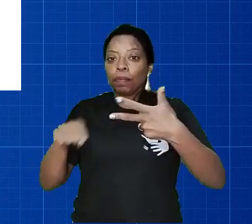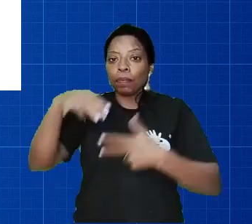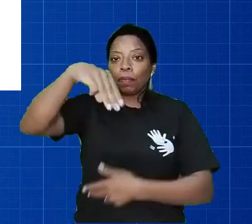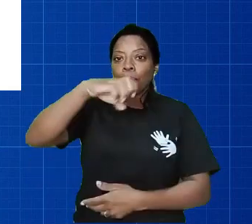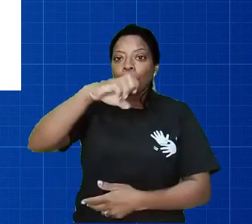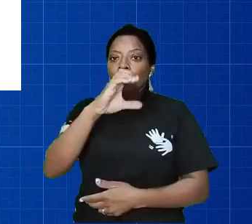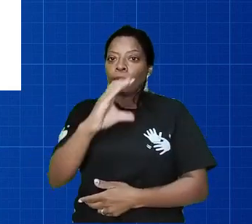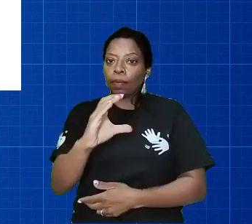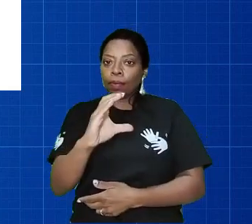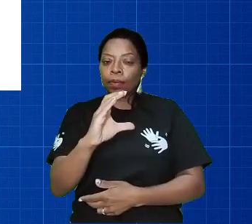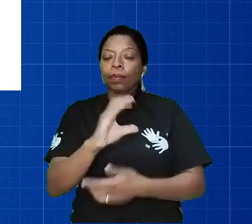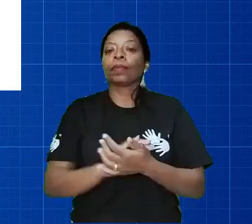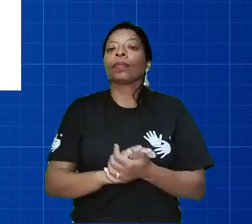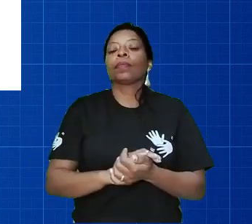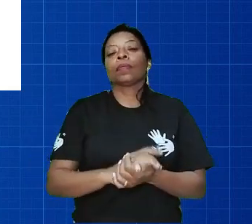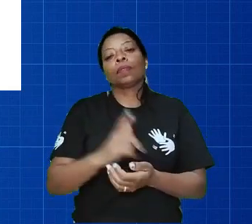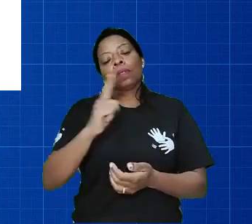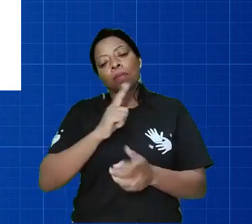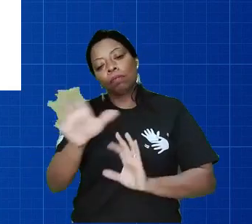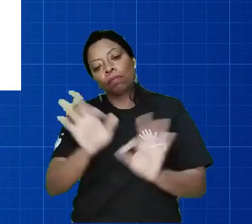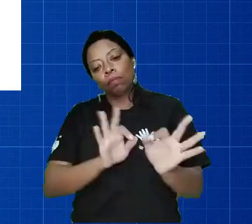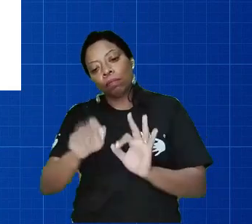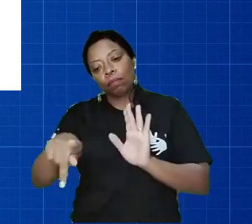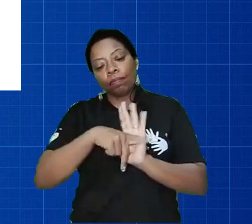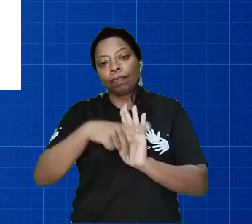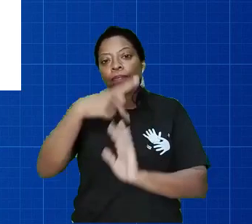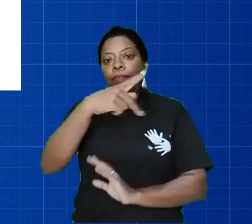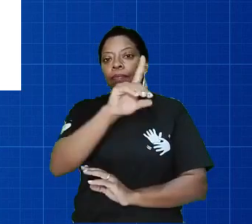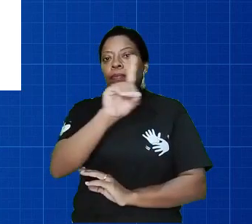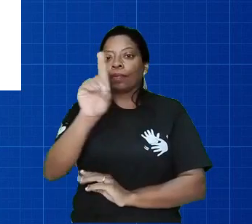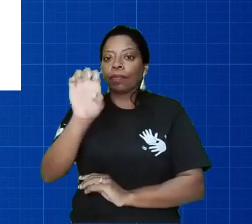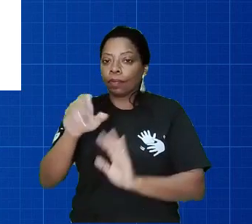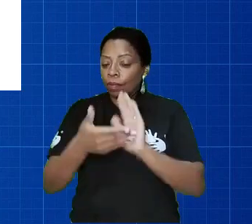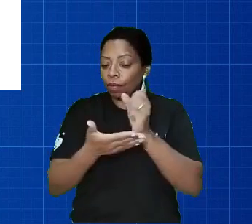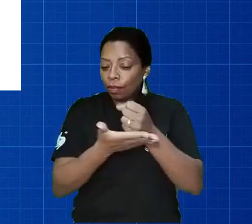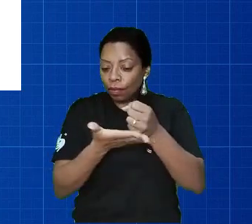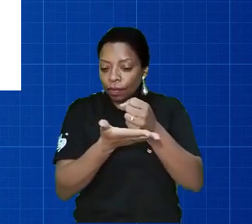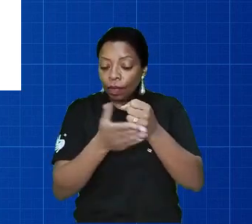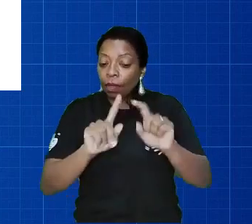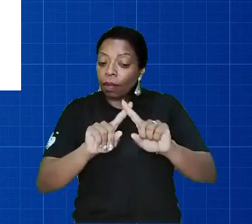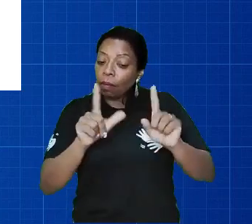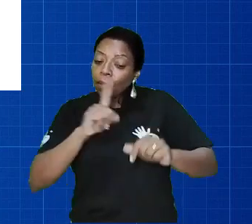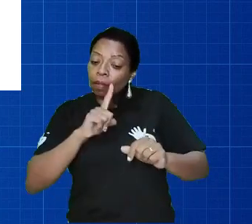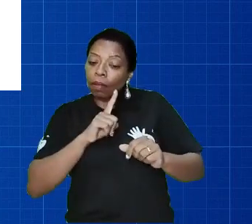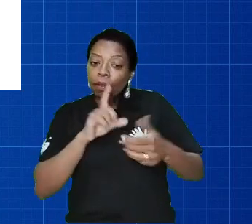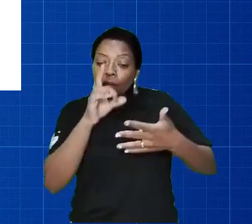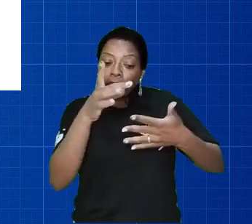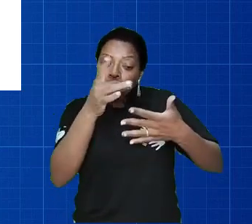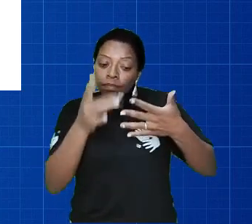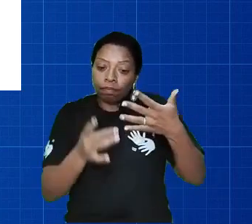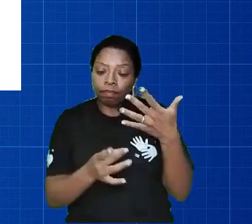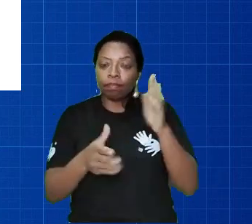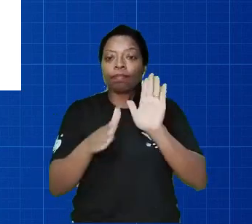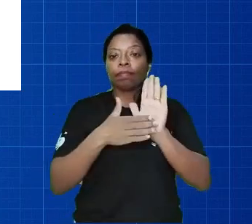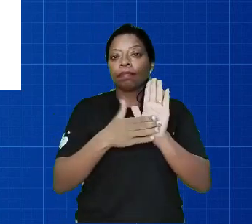que seguem os mesmos moldes operacionais do PDDE básico, mas cada ação, cada programa,